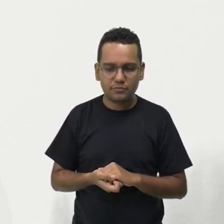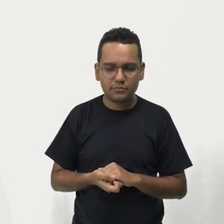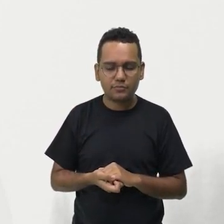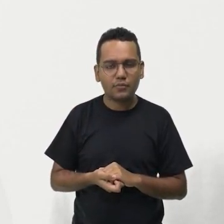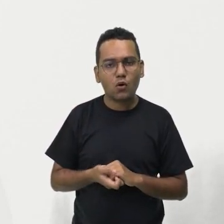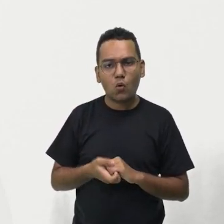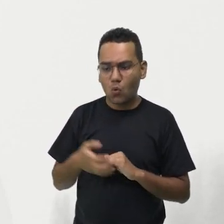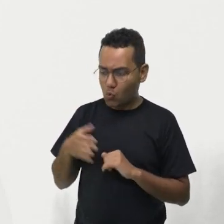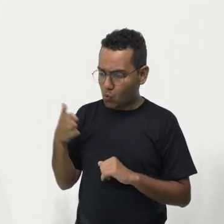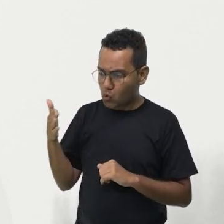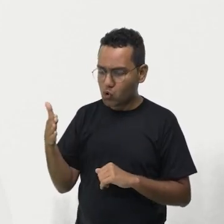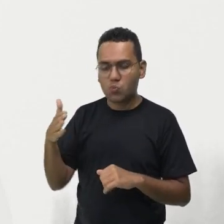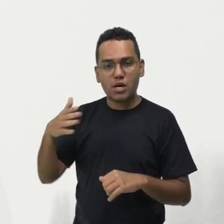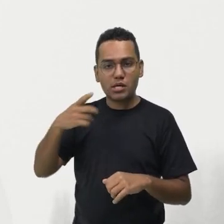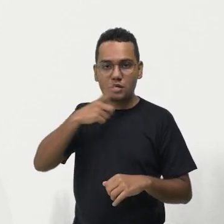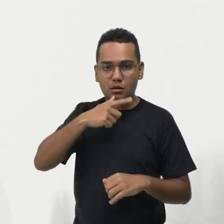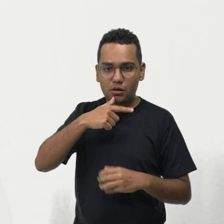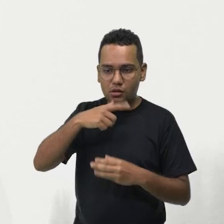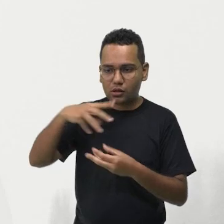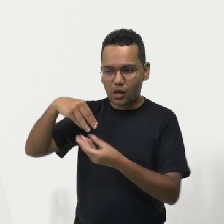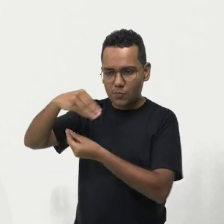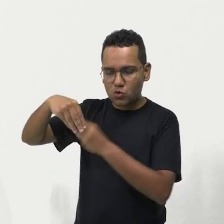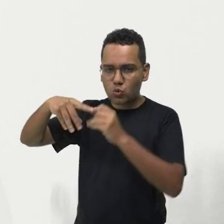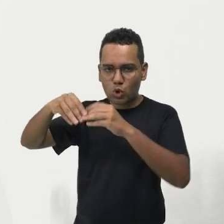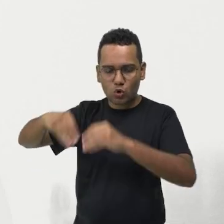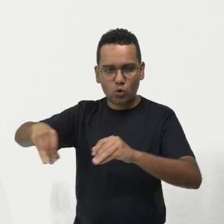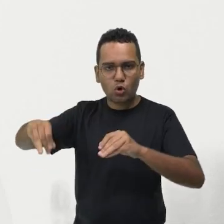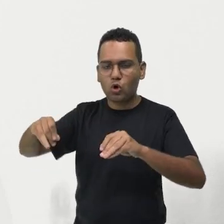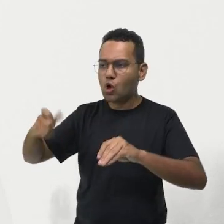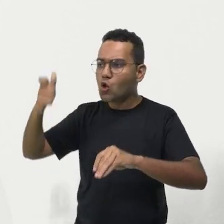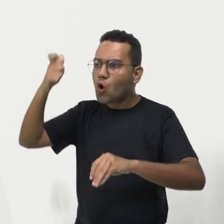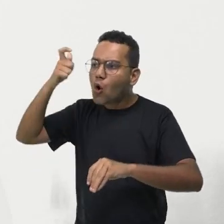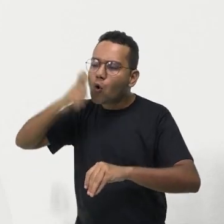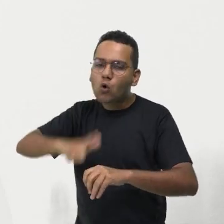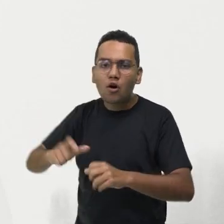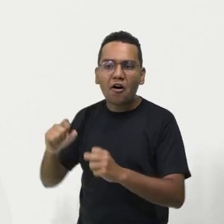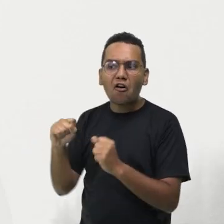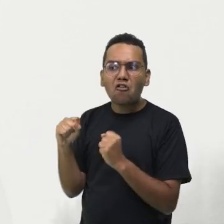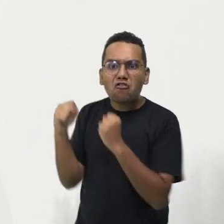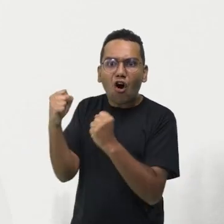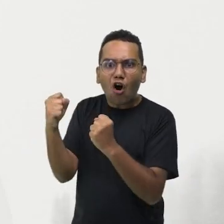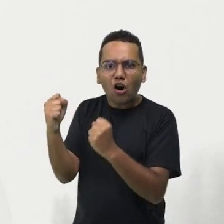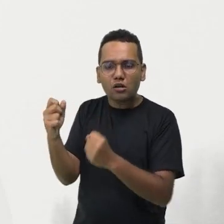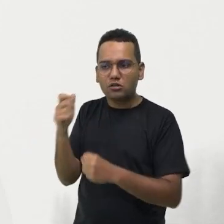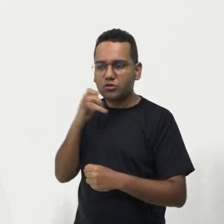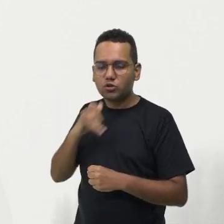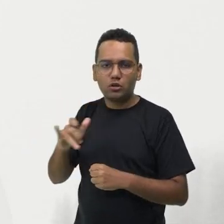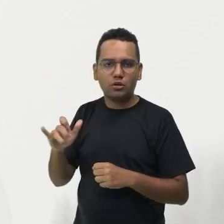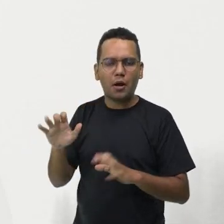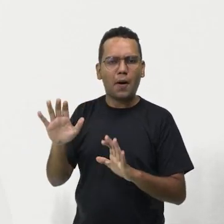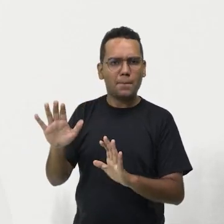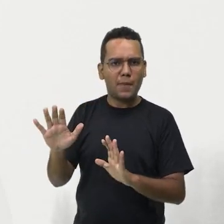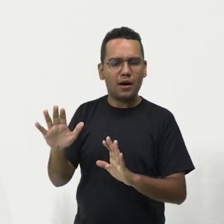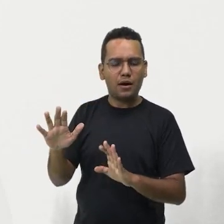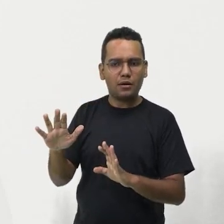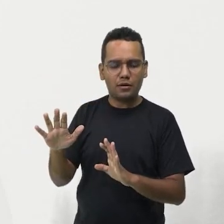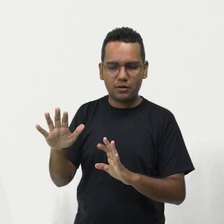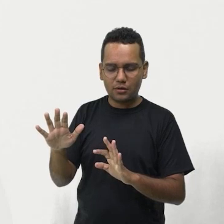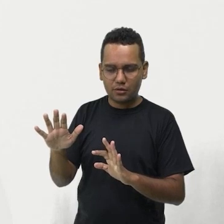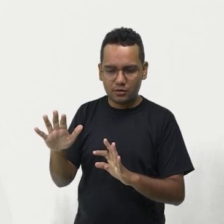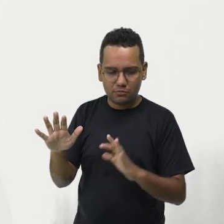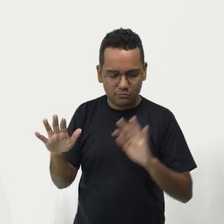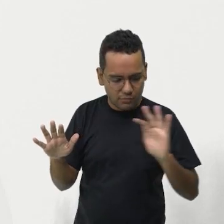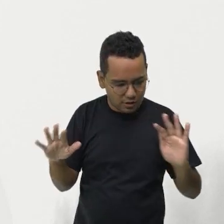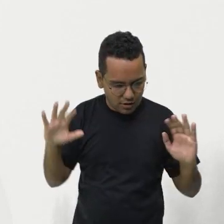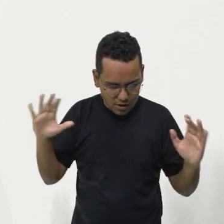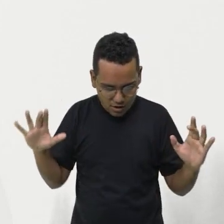são capazes de dar fortes choques. Observem que eu mantenho a mesma